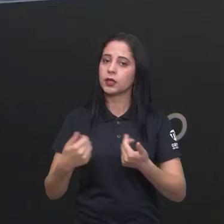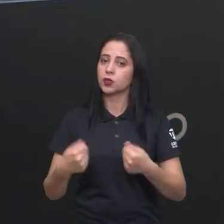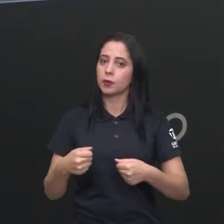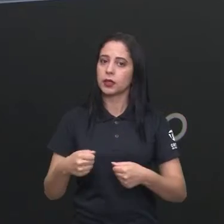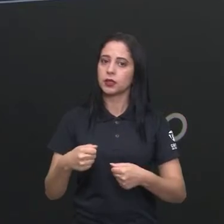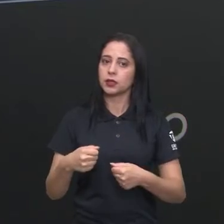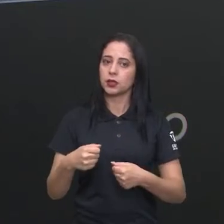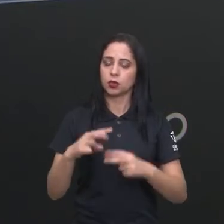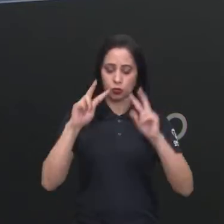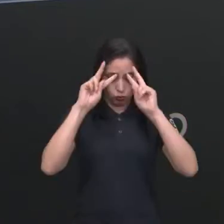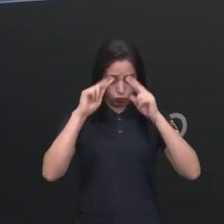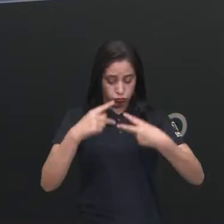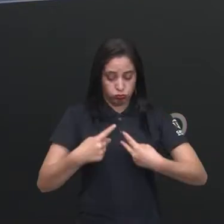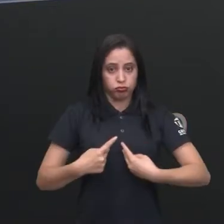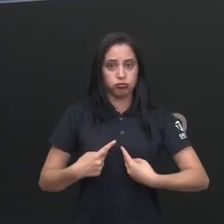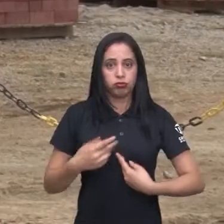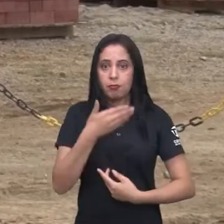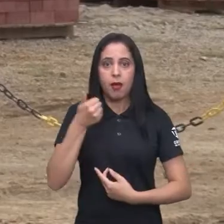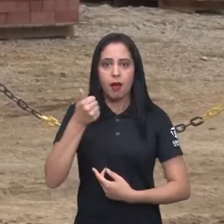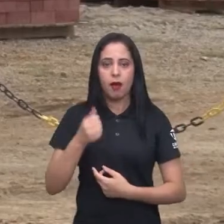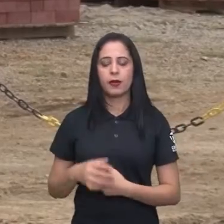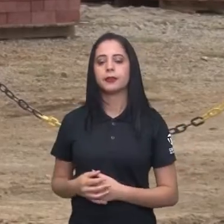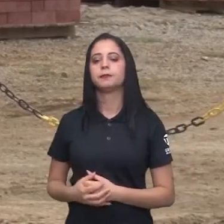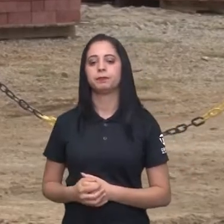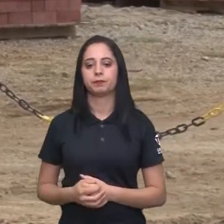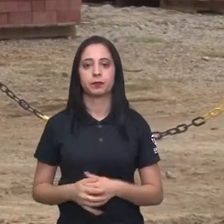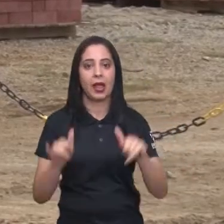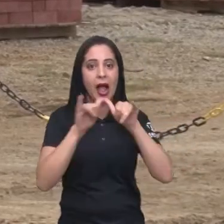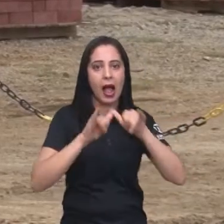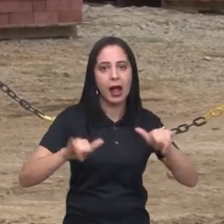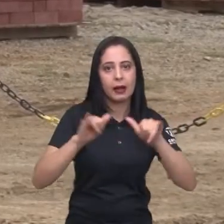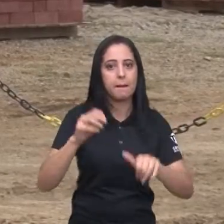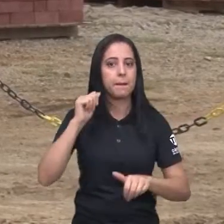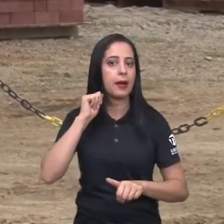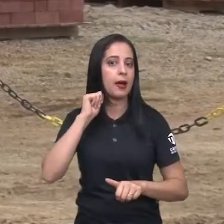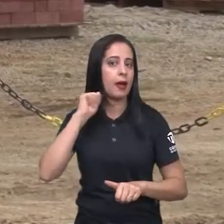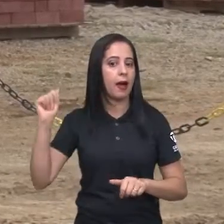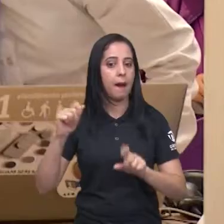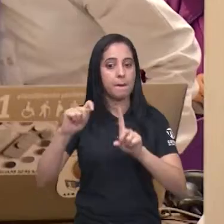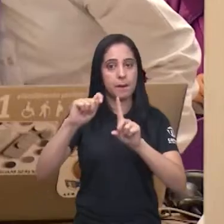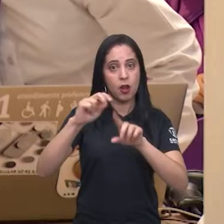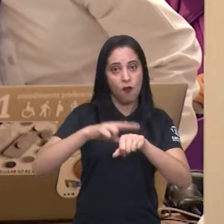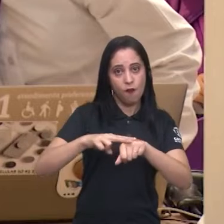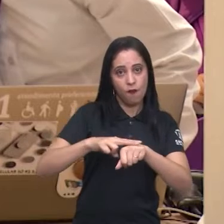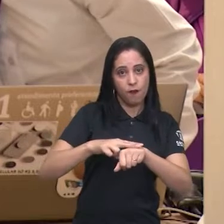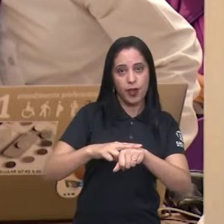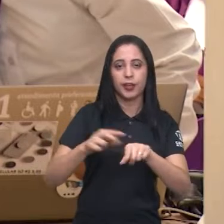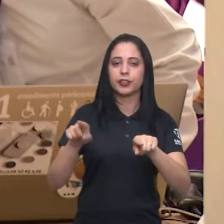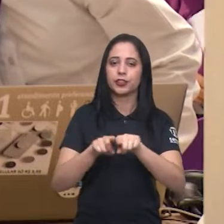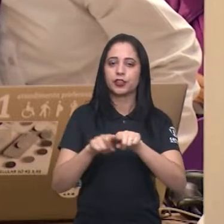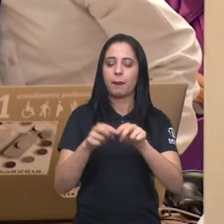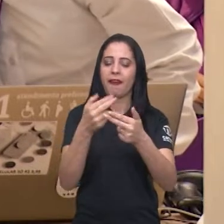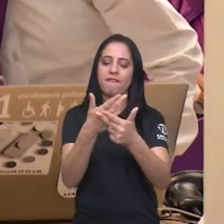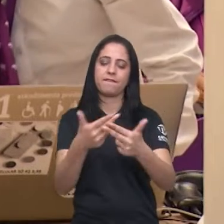para depois conseguir levar isso para o meu externo. A campanha Abril Verde ainda tem outras frentes, como promover a qualidade de vida do